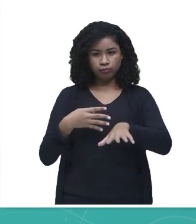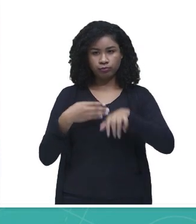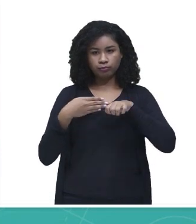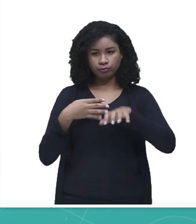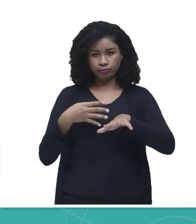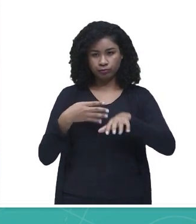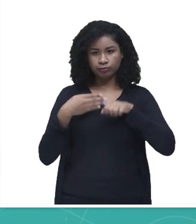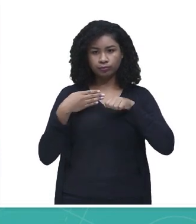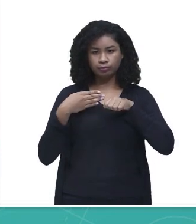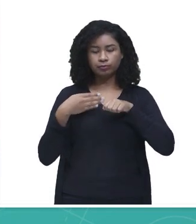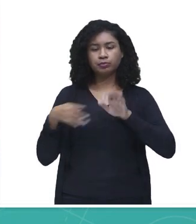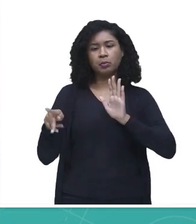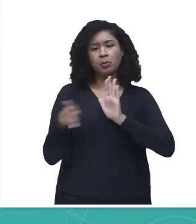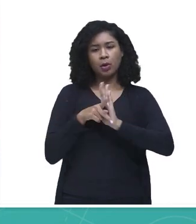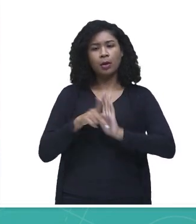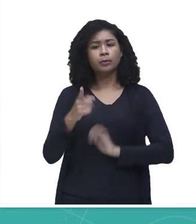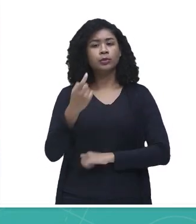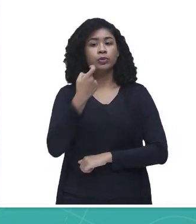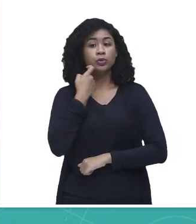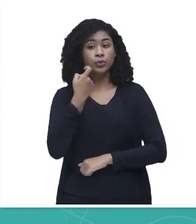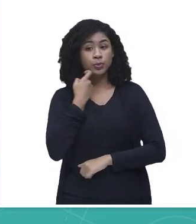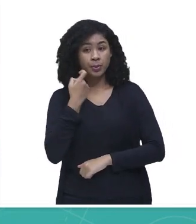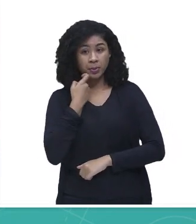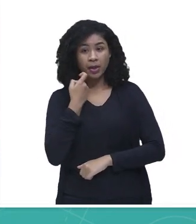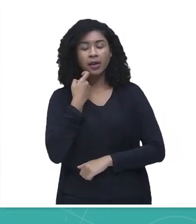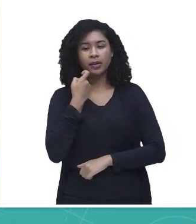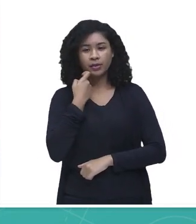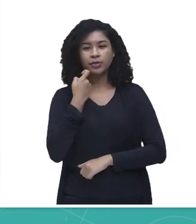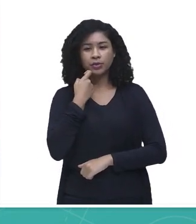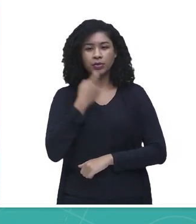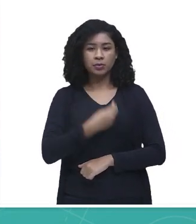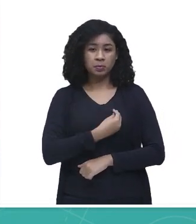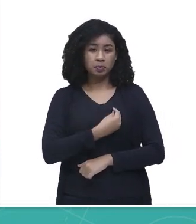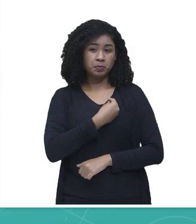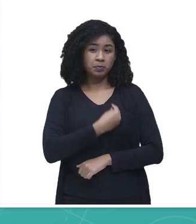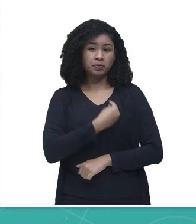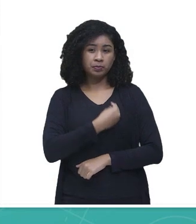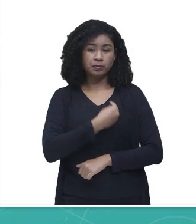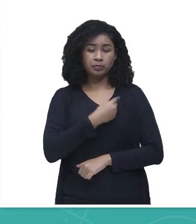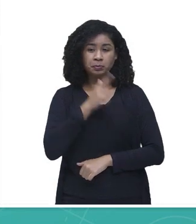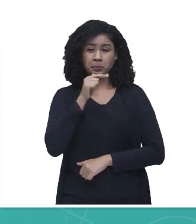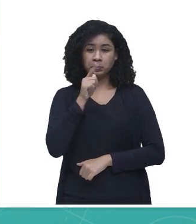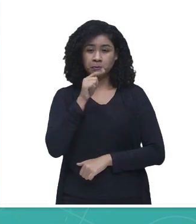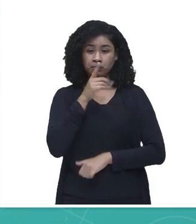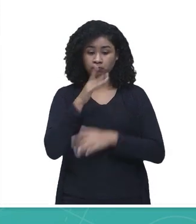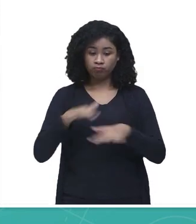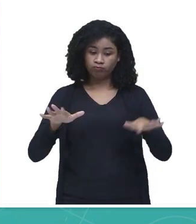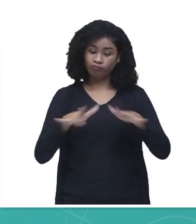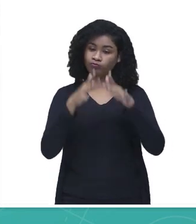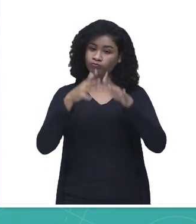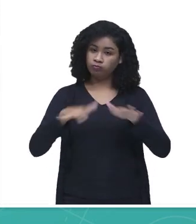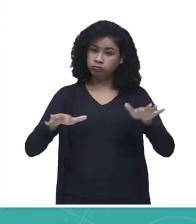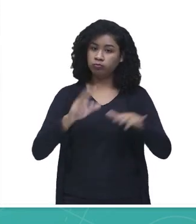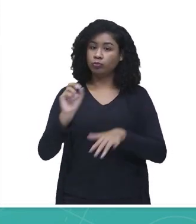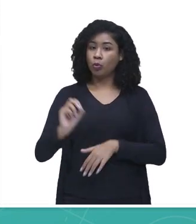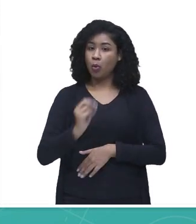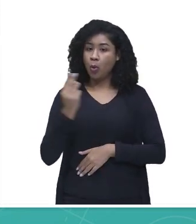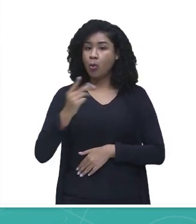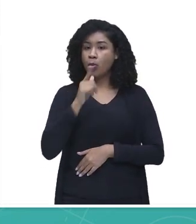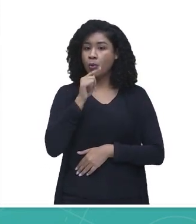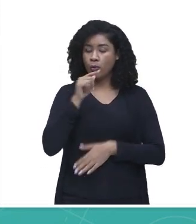animais ali de uma forma geral, né, que vivem no ambiente aquático, tá? Eu digo aí os